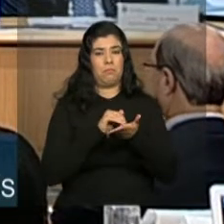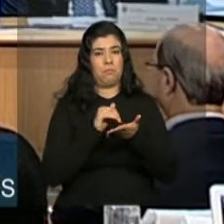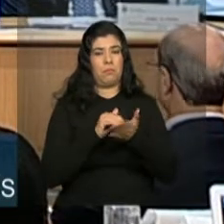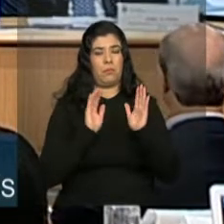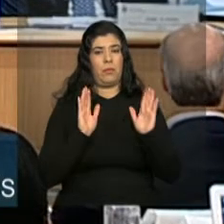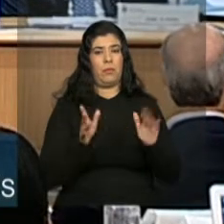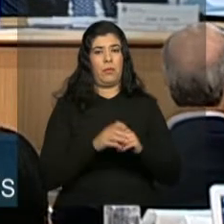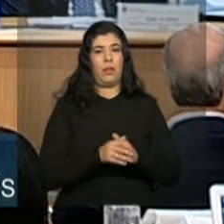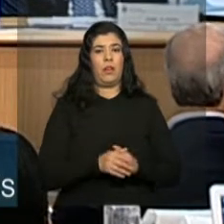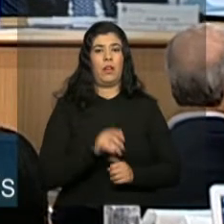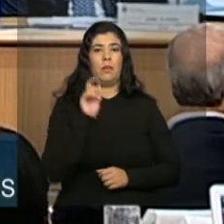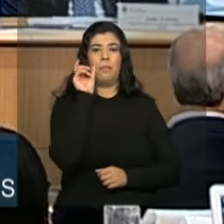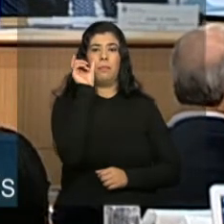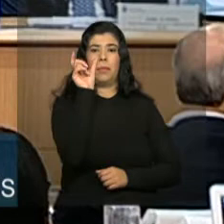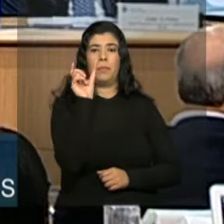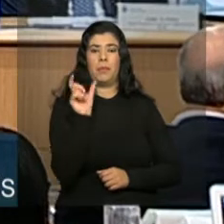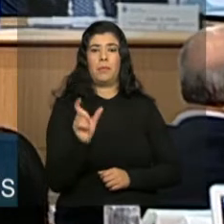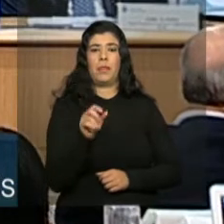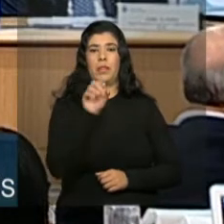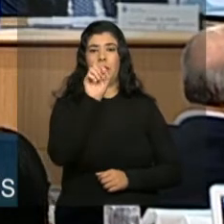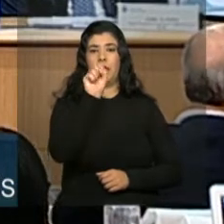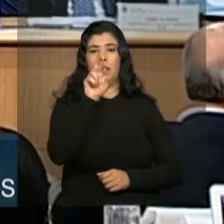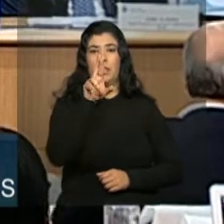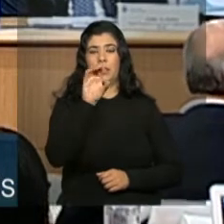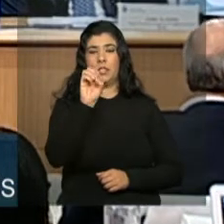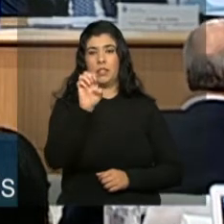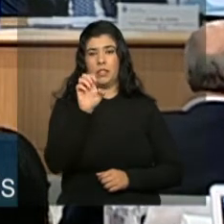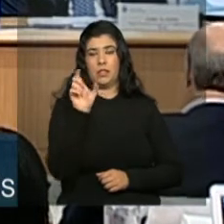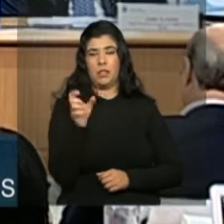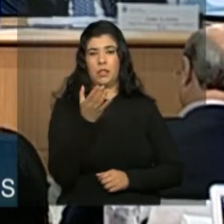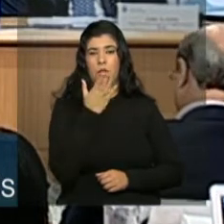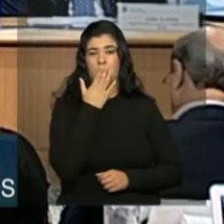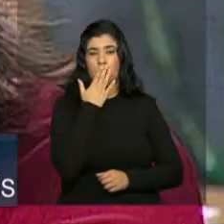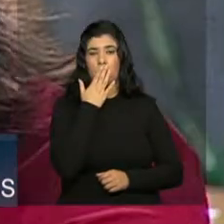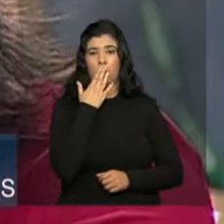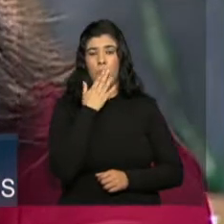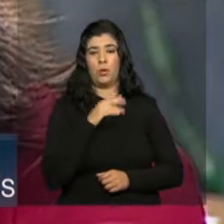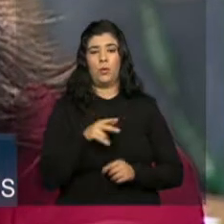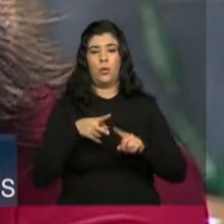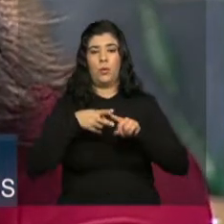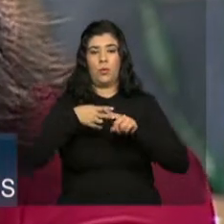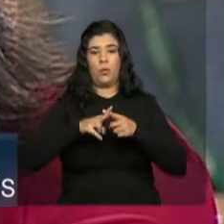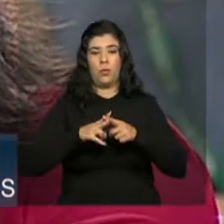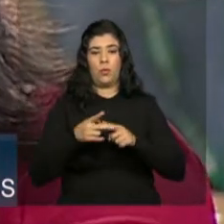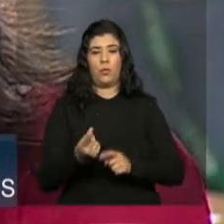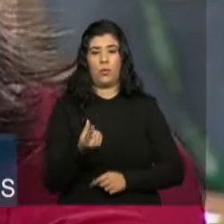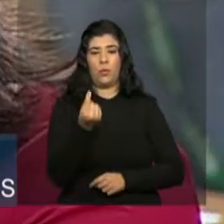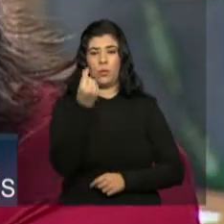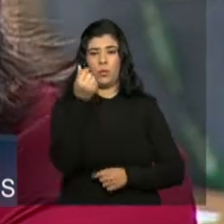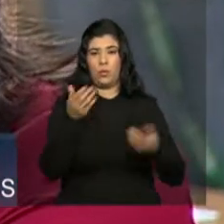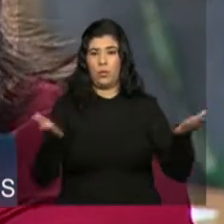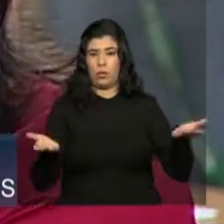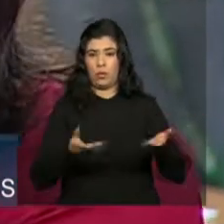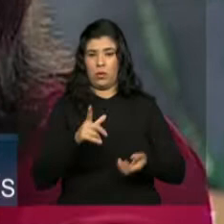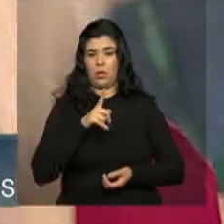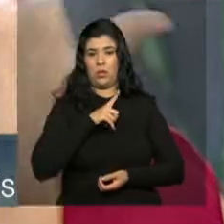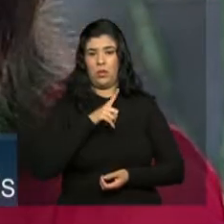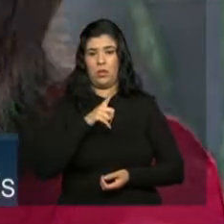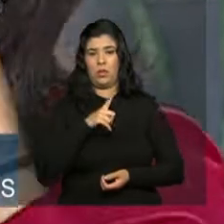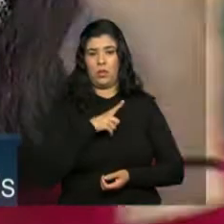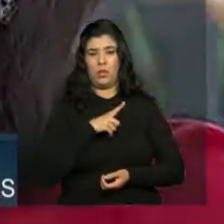falando das séries então esses esse reajuste dos medicamentos de agora vai levar em conta